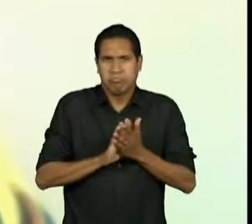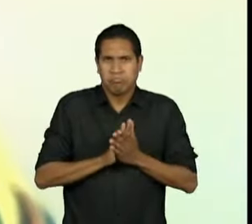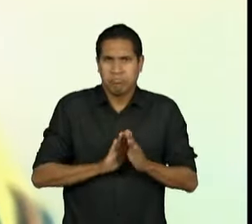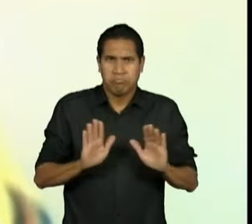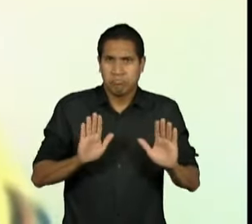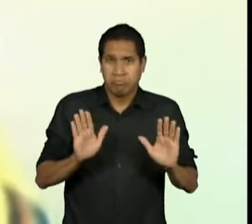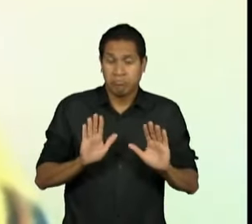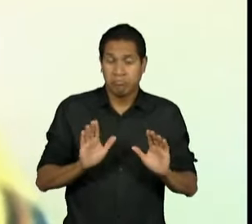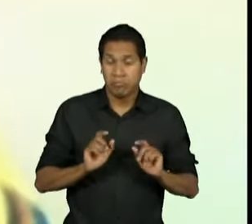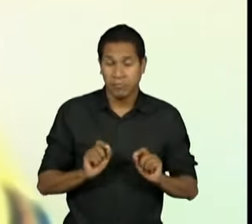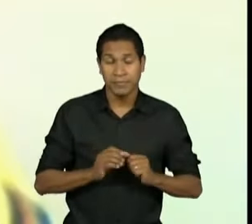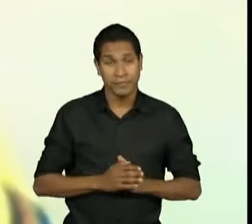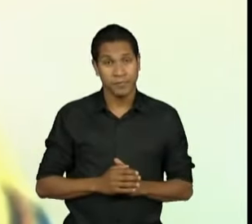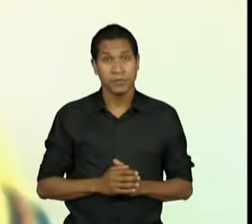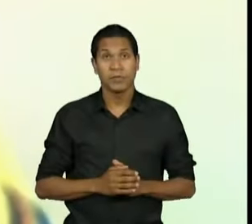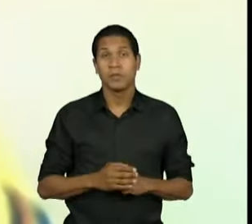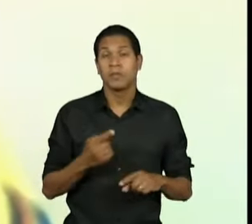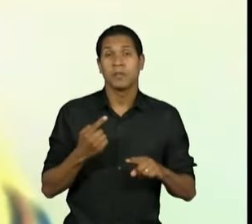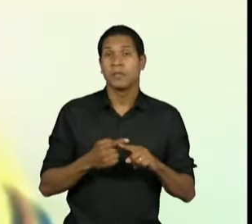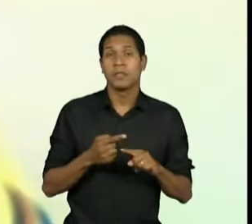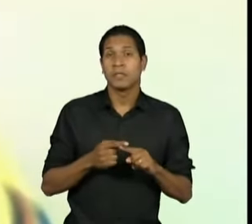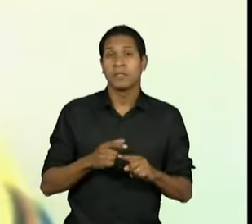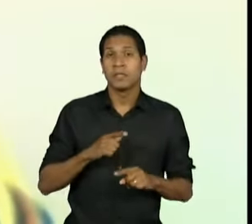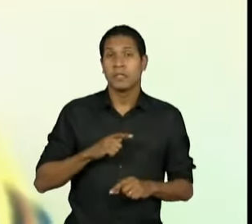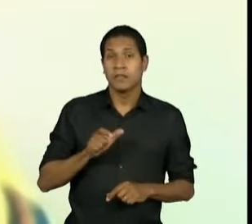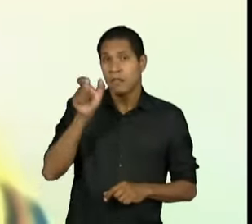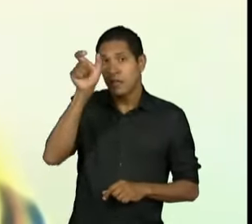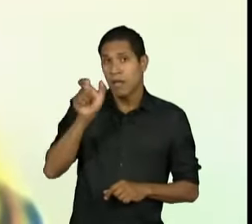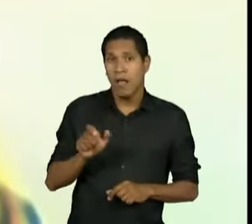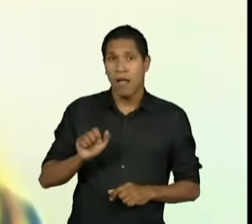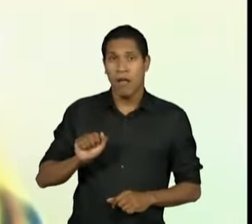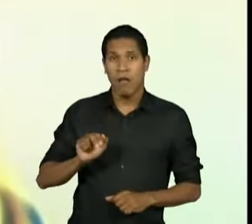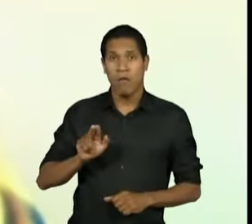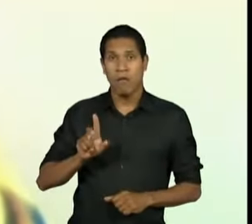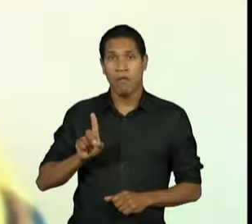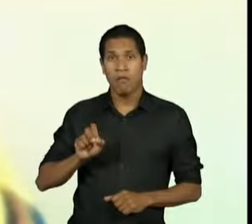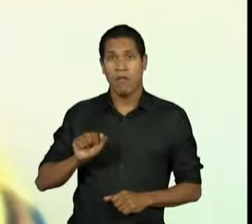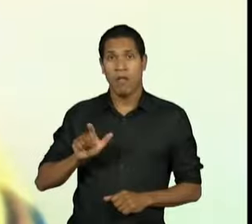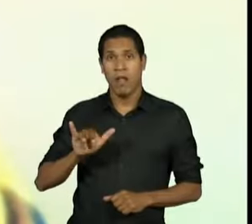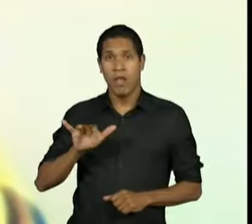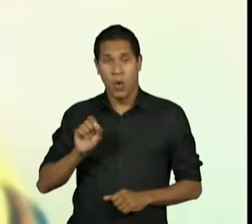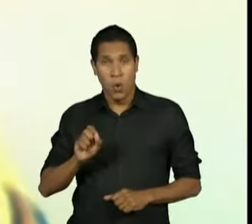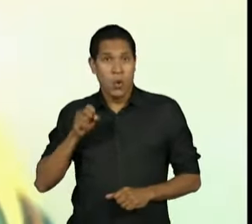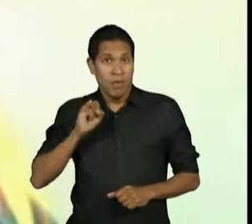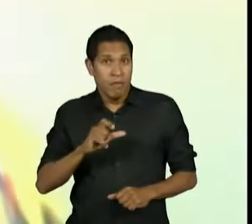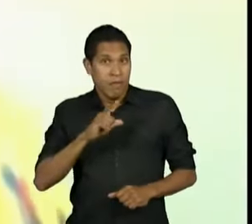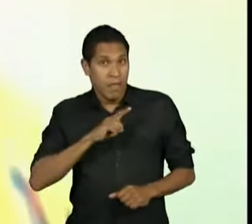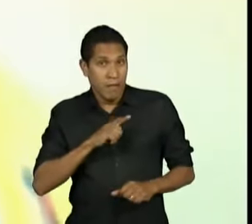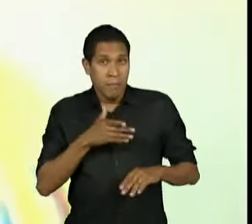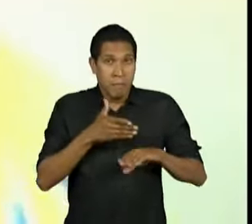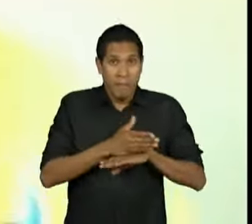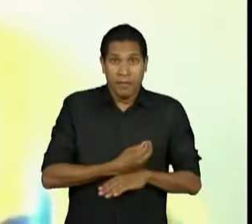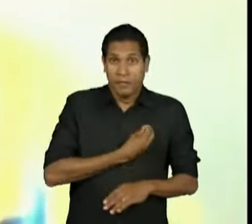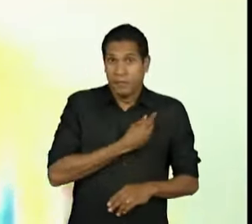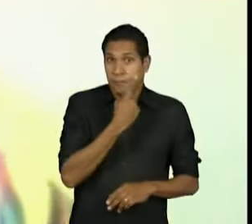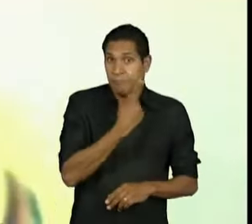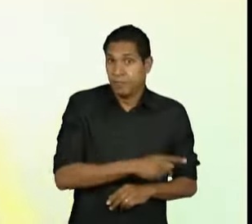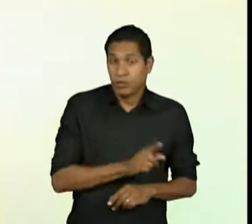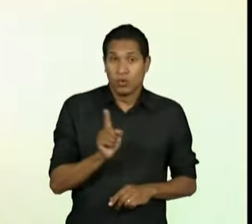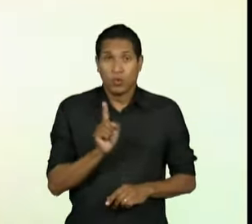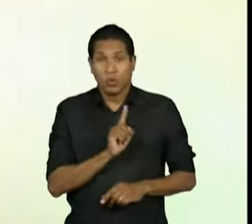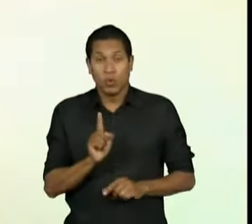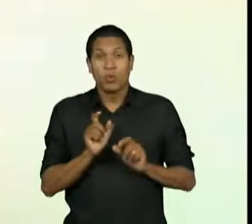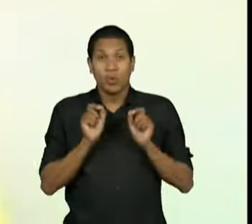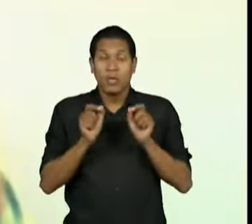da presença de Audálio ou não na vida da Carolina. O que nos interessava era